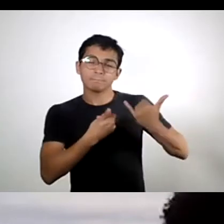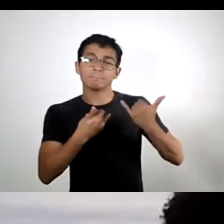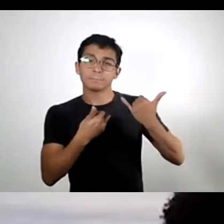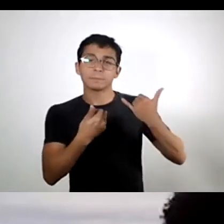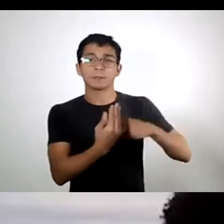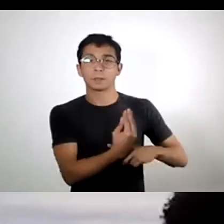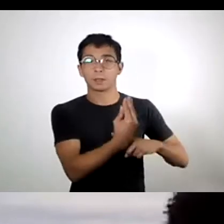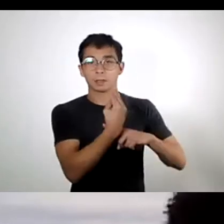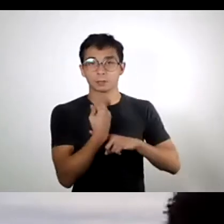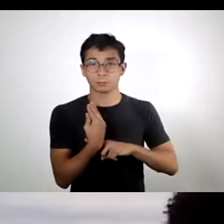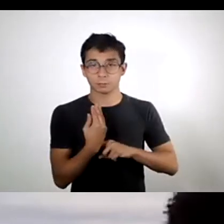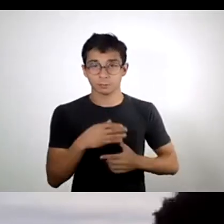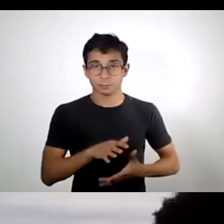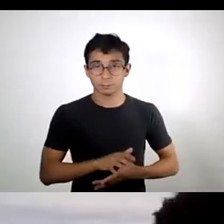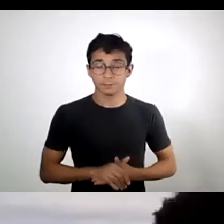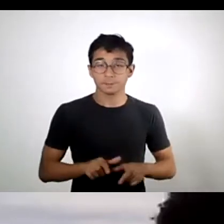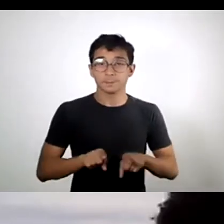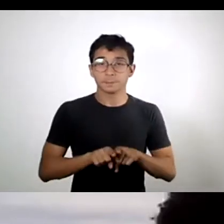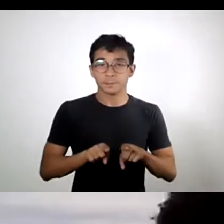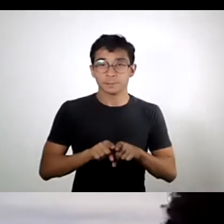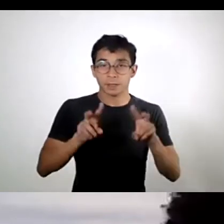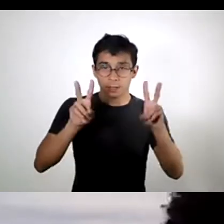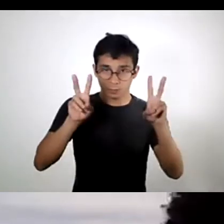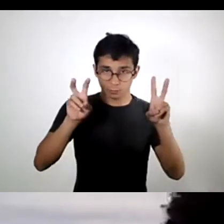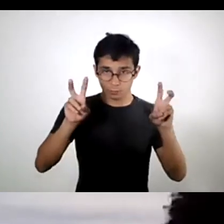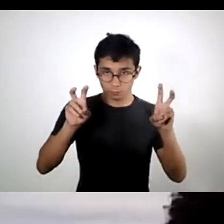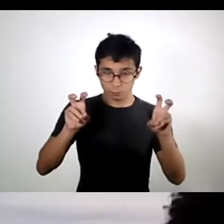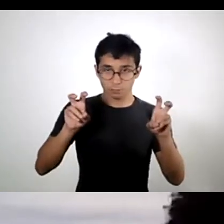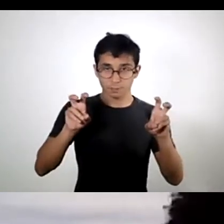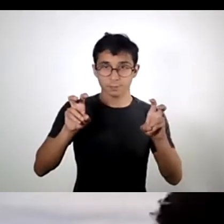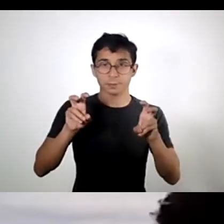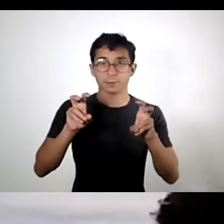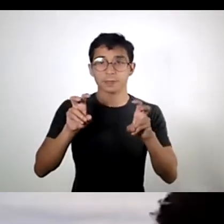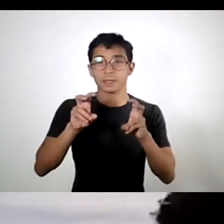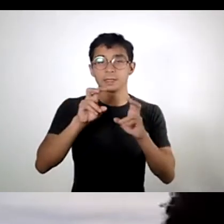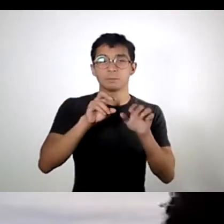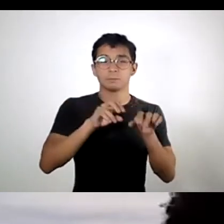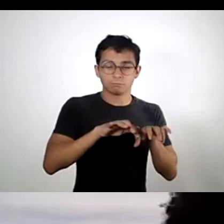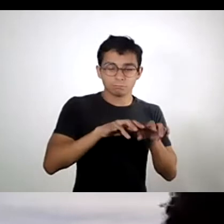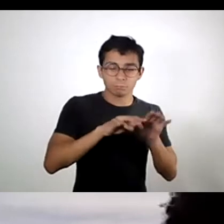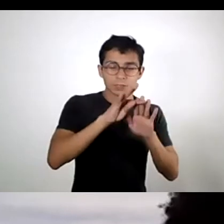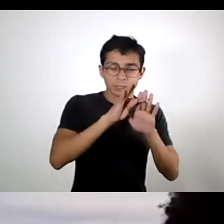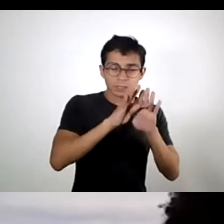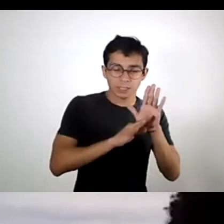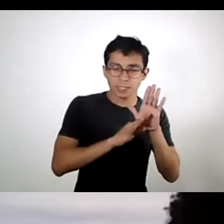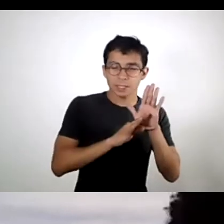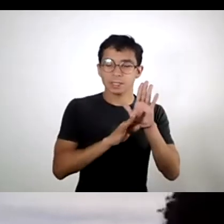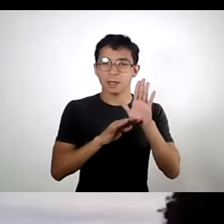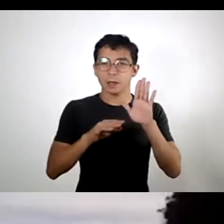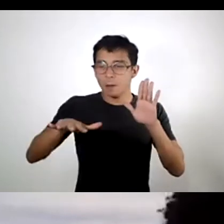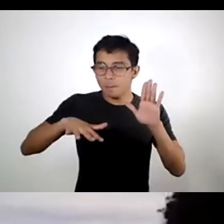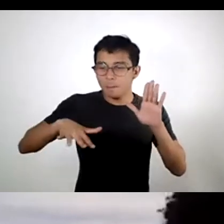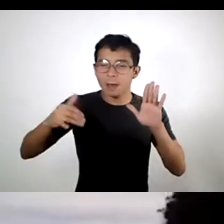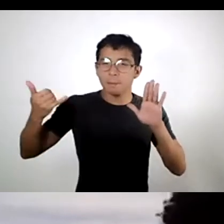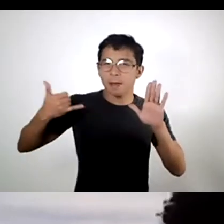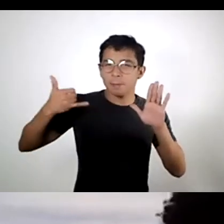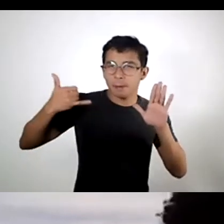E dentro ainda da questão da própria junção, né? Da escrita e da oralidade e da própria